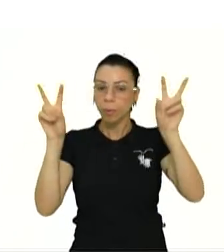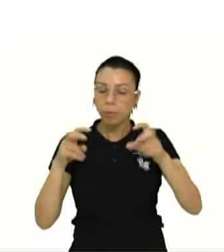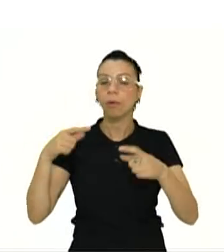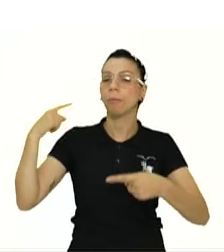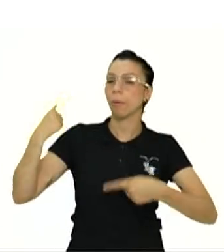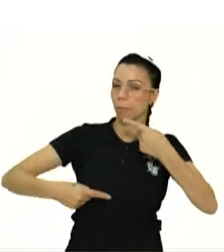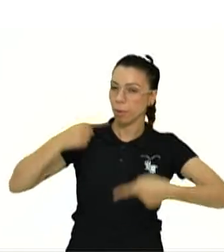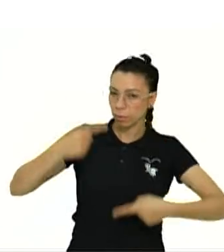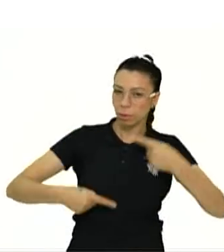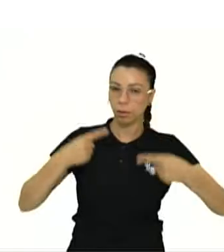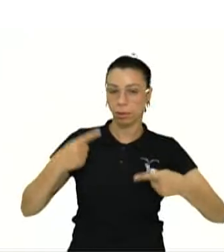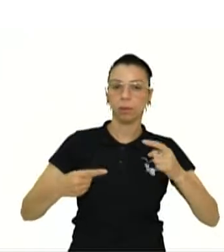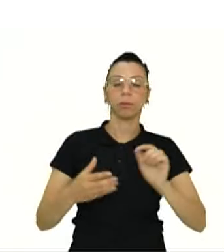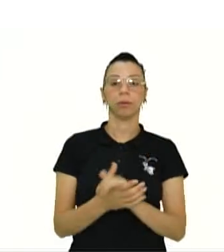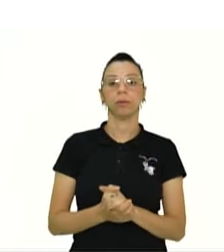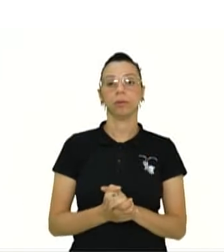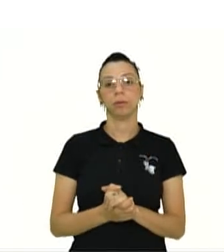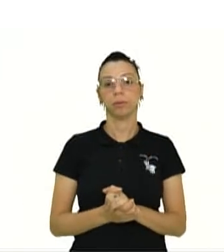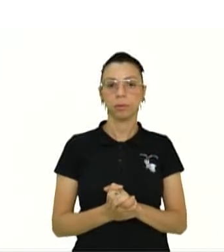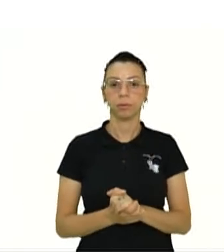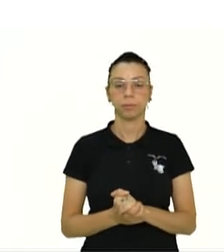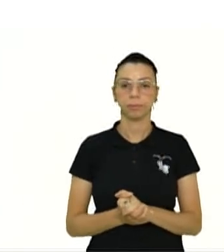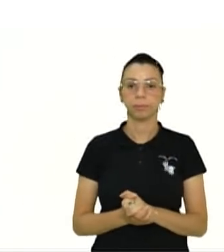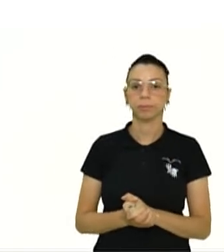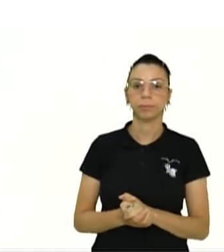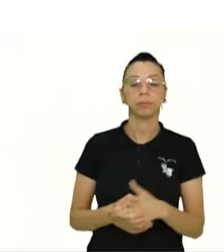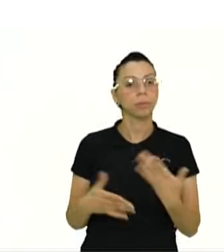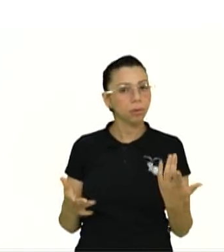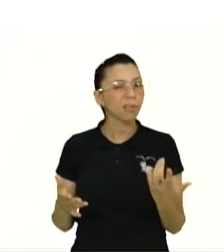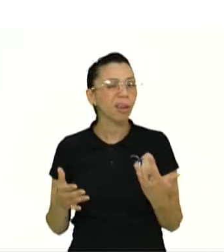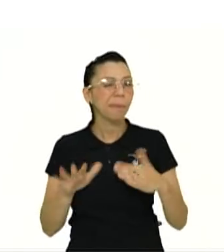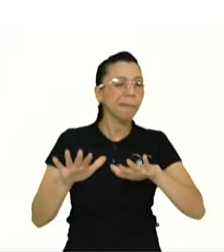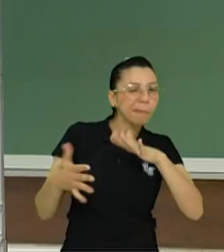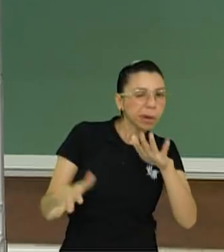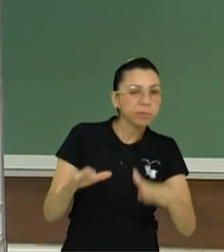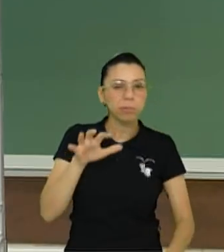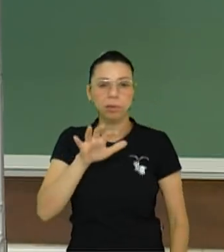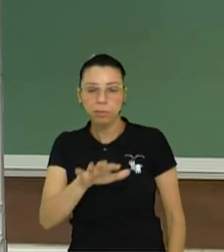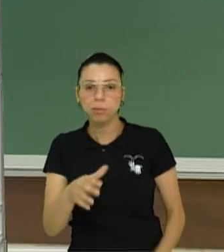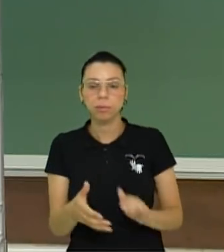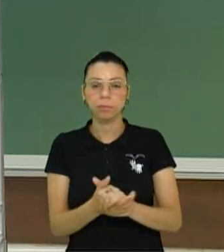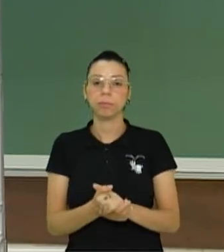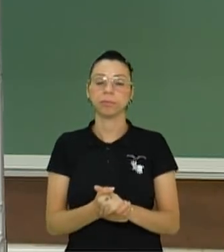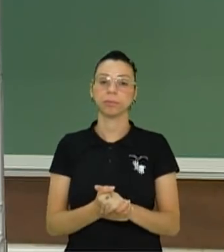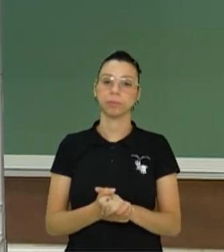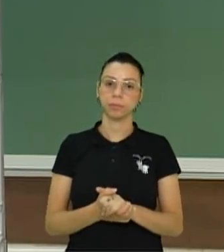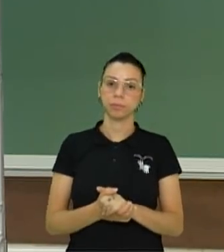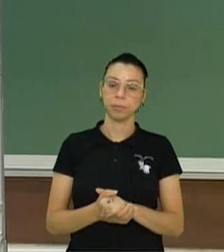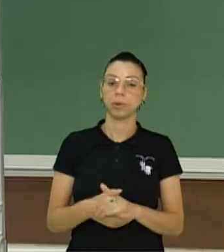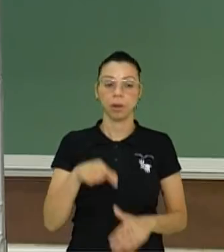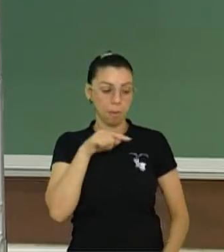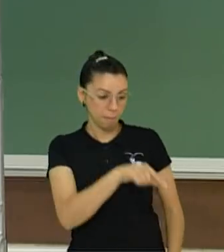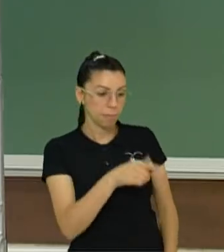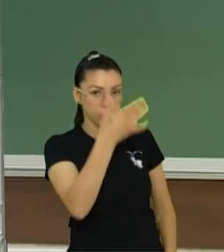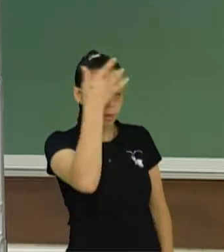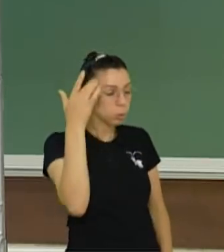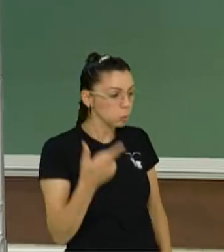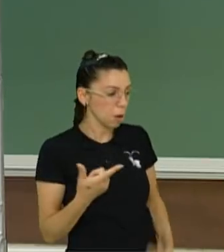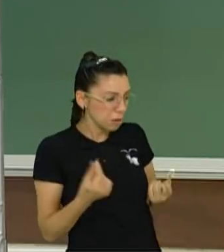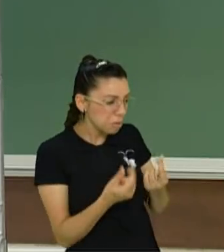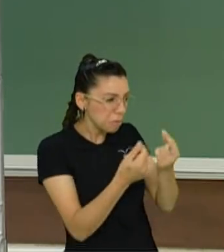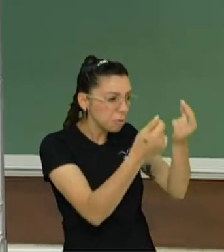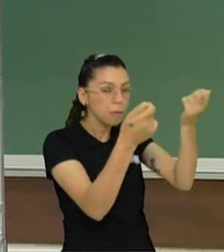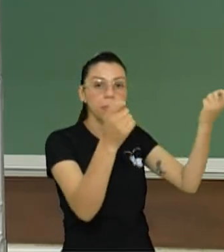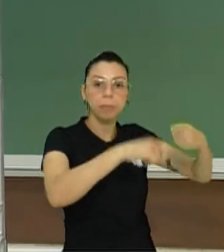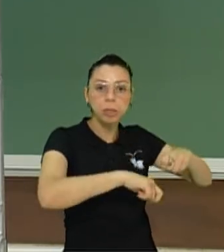para esse ano de novo, que é taxar grandes fortunas. Seria mais ou menos isso, guardando as medidas e proporções. O cara é muito rico, tem que tirar um pouco e dar para os